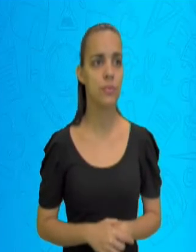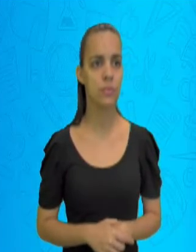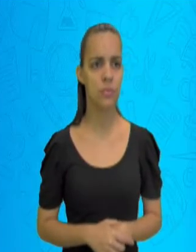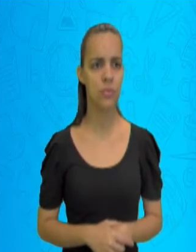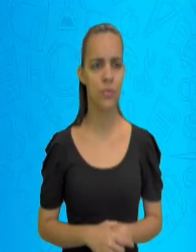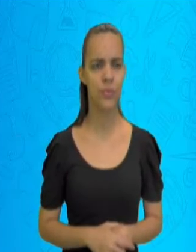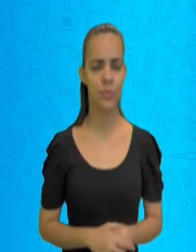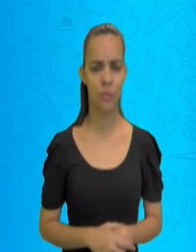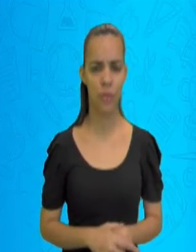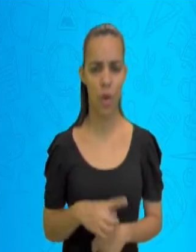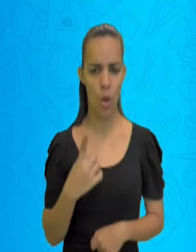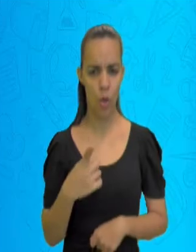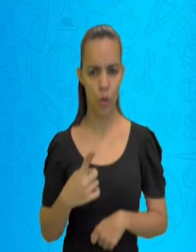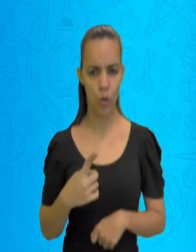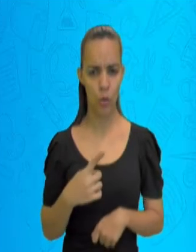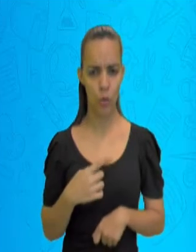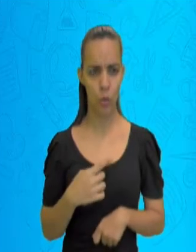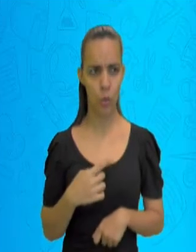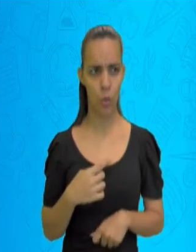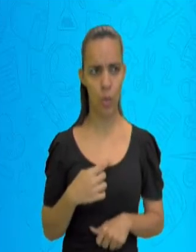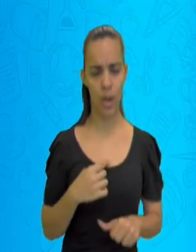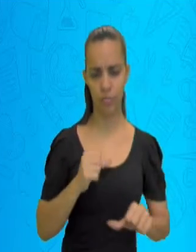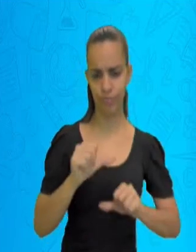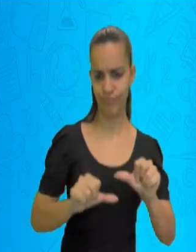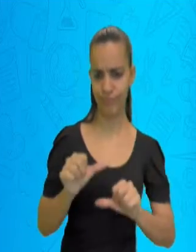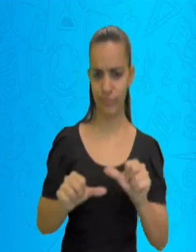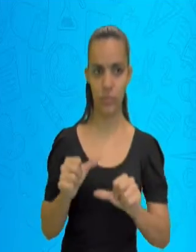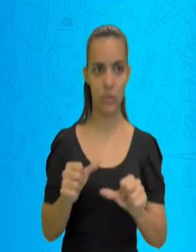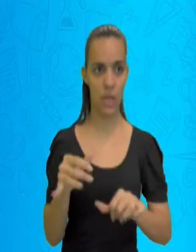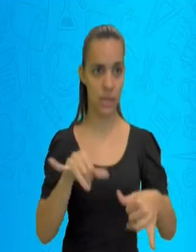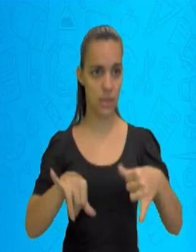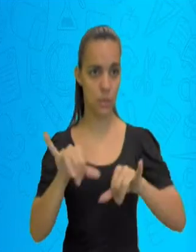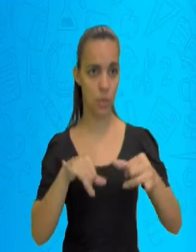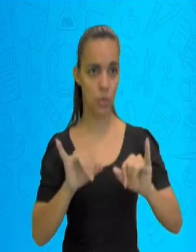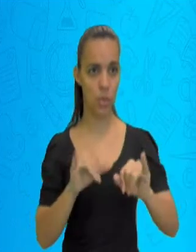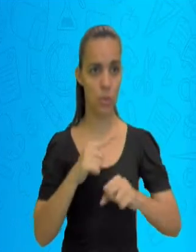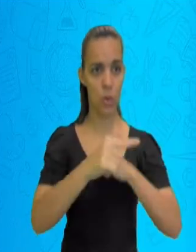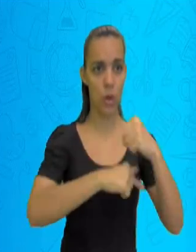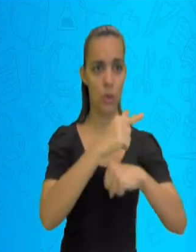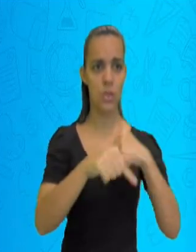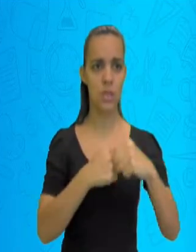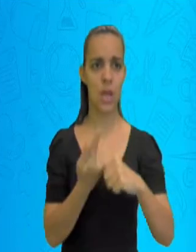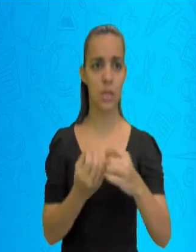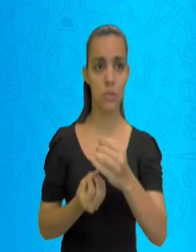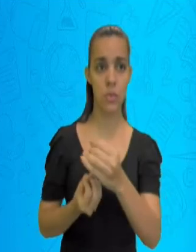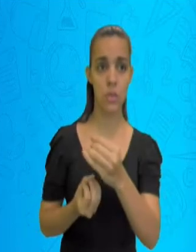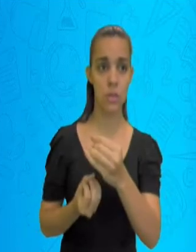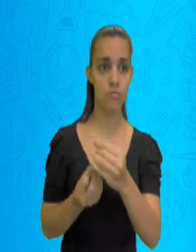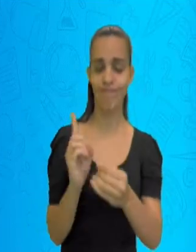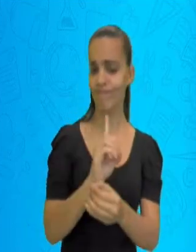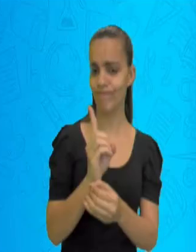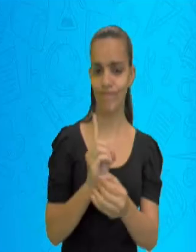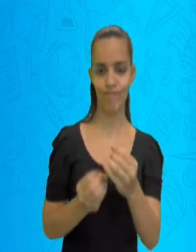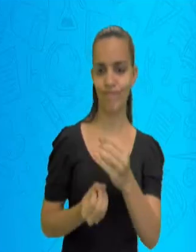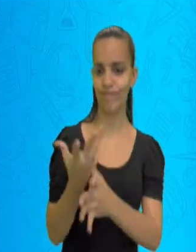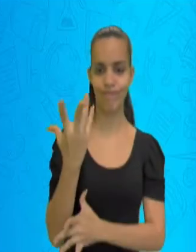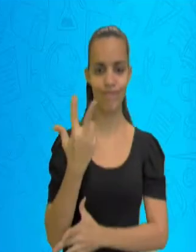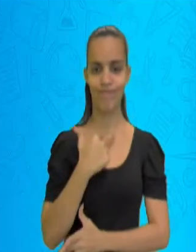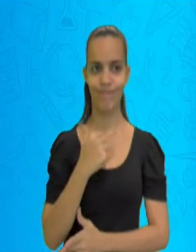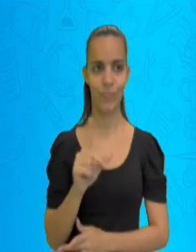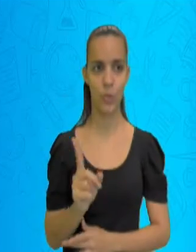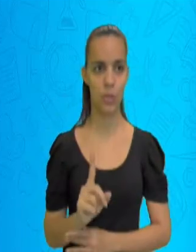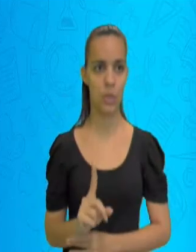numa reação química, os átomos não são criados e nem são destruídos. Eles simplesmente